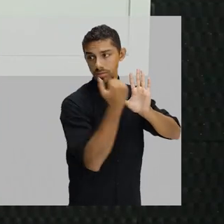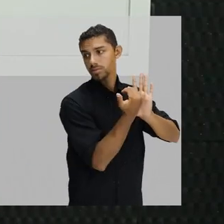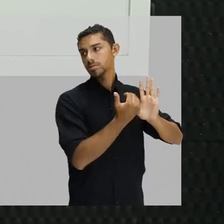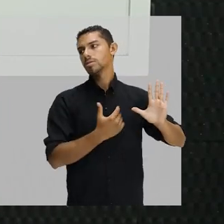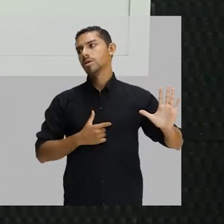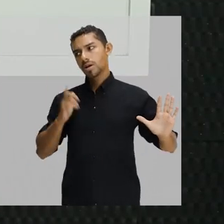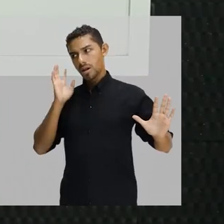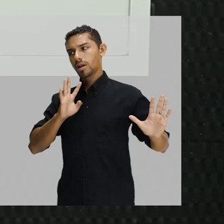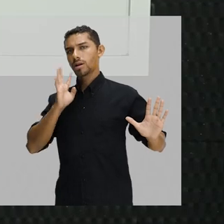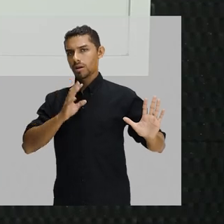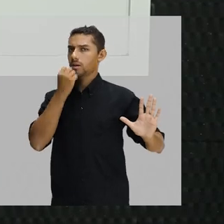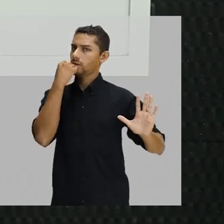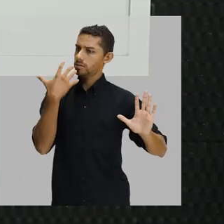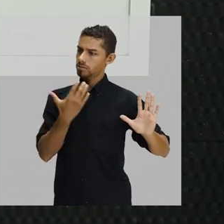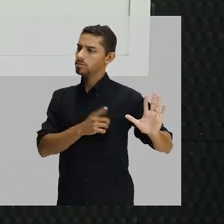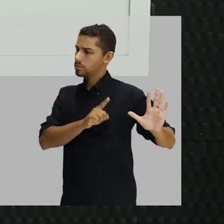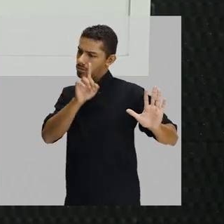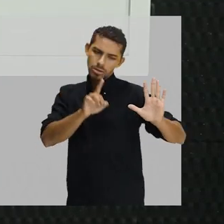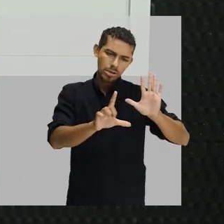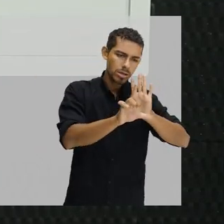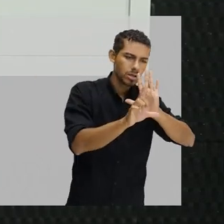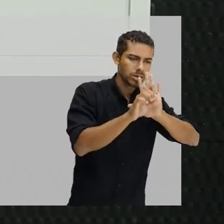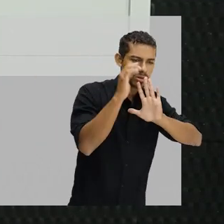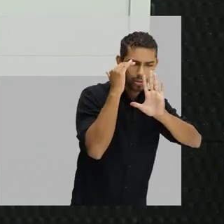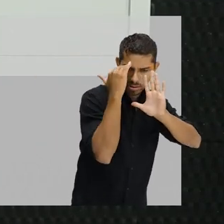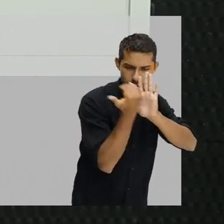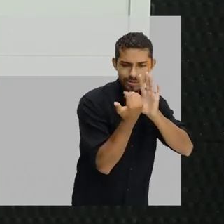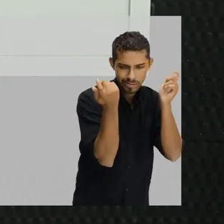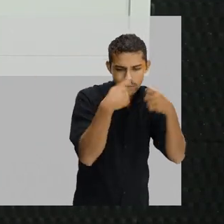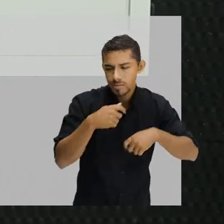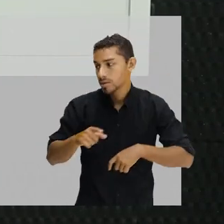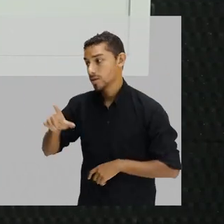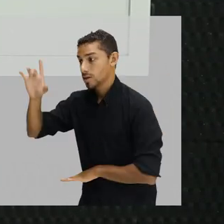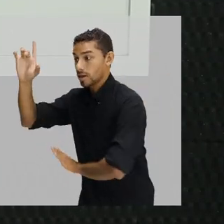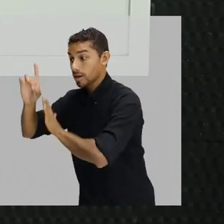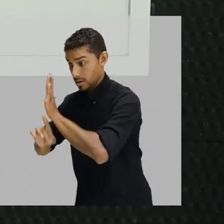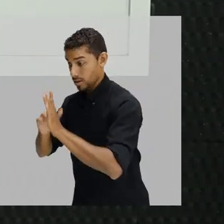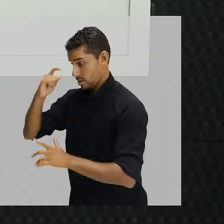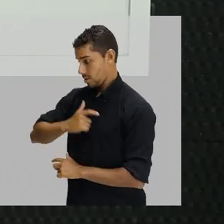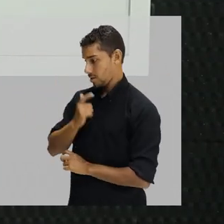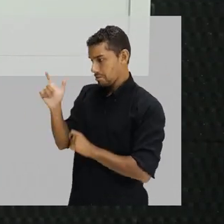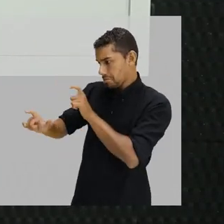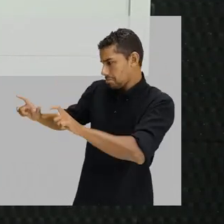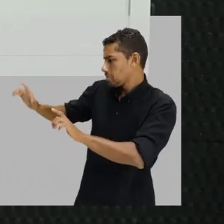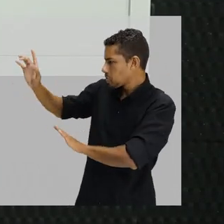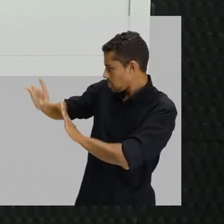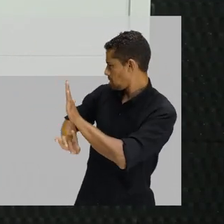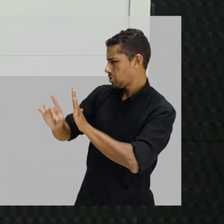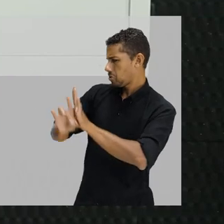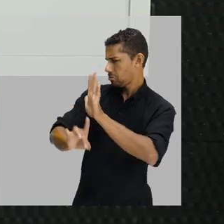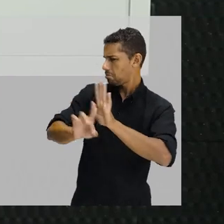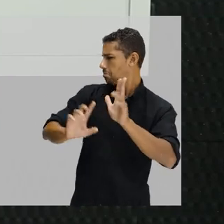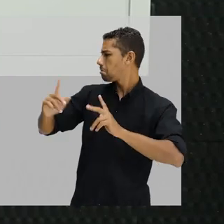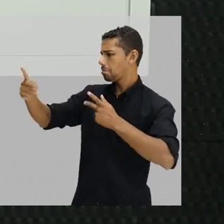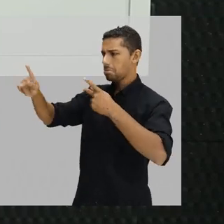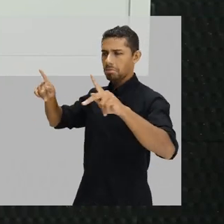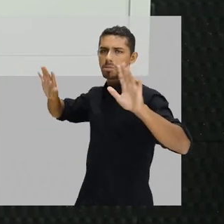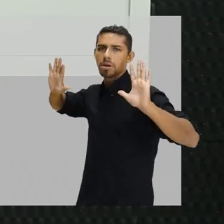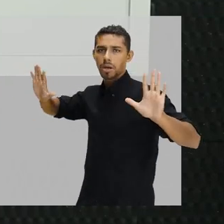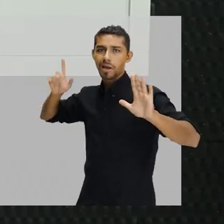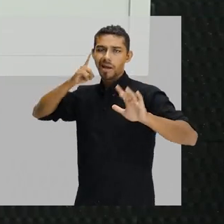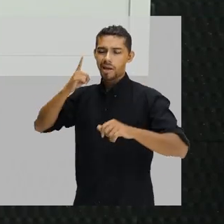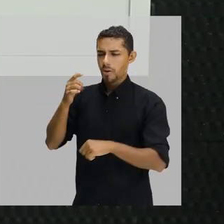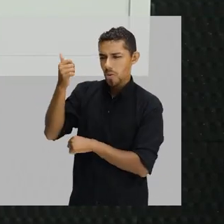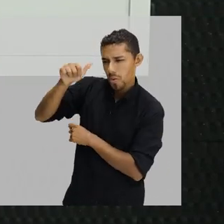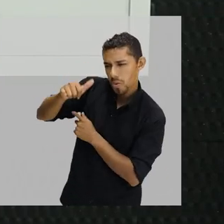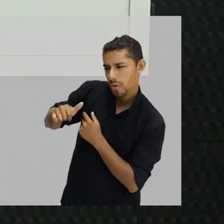que coisa legal, coisa interessante. Você que gosta de escrever sobre isso, tem aqui um prato cheio para você. Você pode pesquisar, analisar, você vai ver